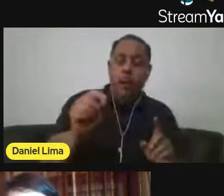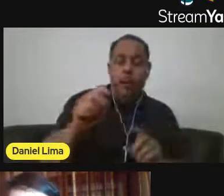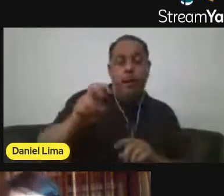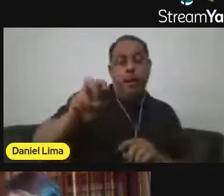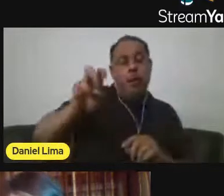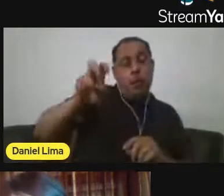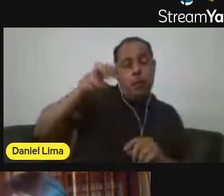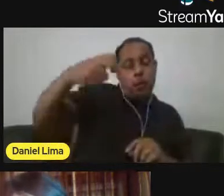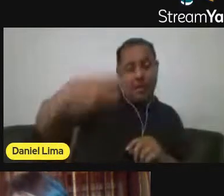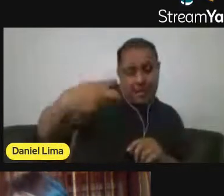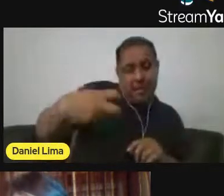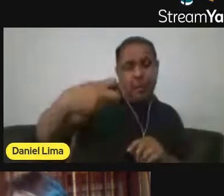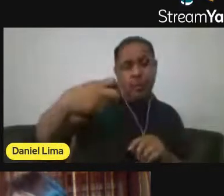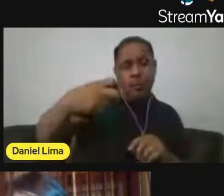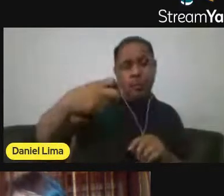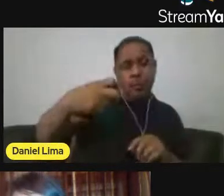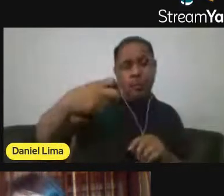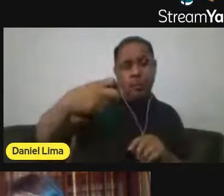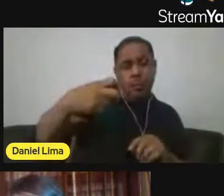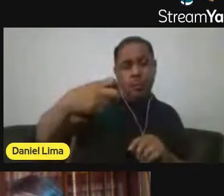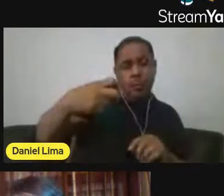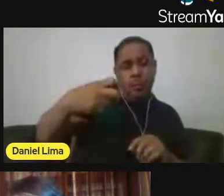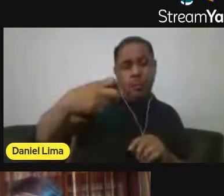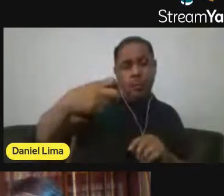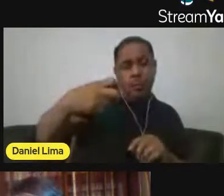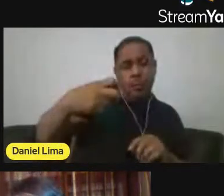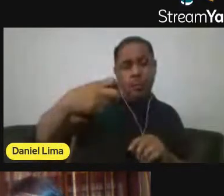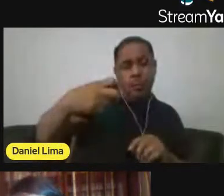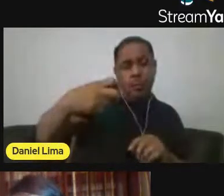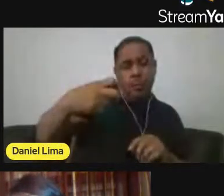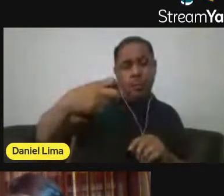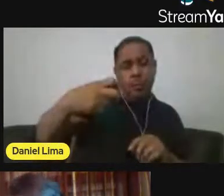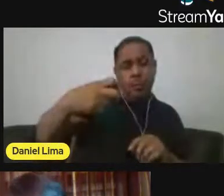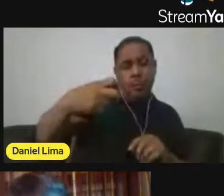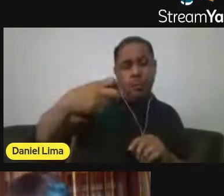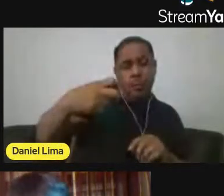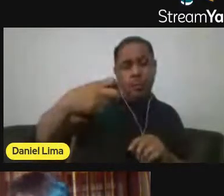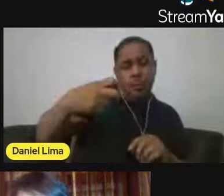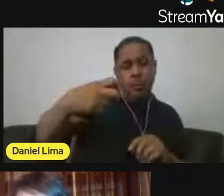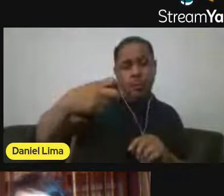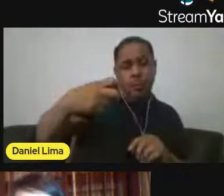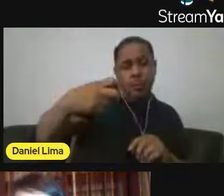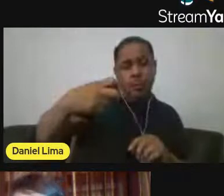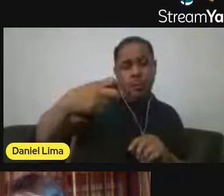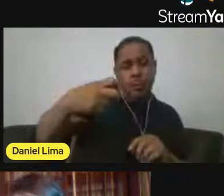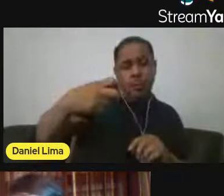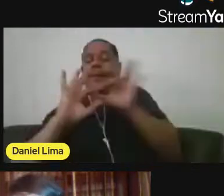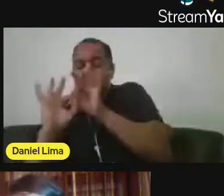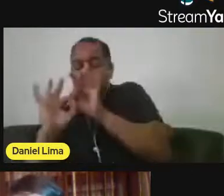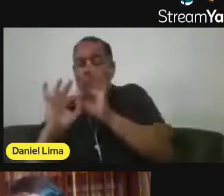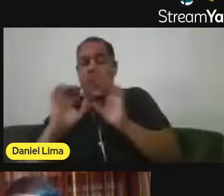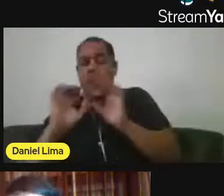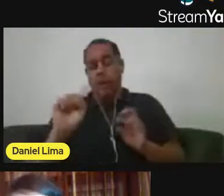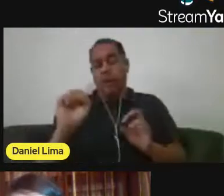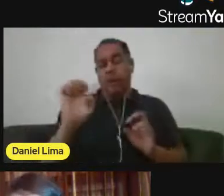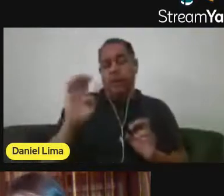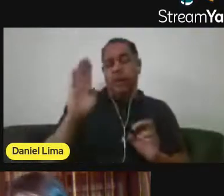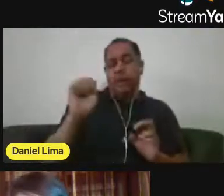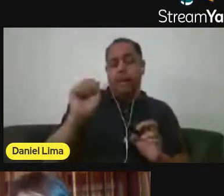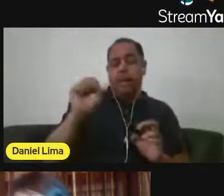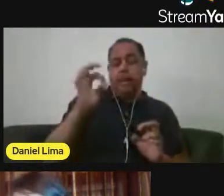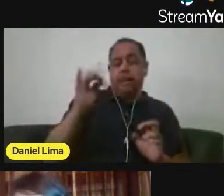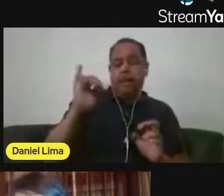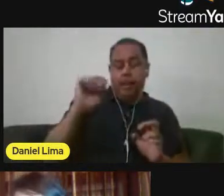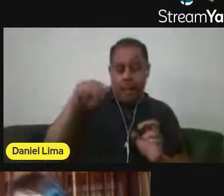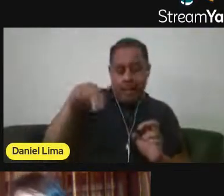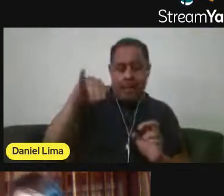um mito que está associado ao sebastianismo, que é a ideia que Dom